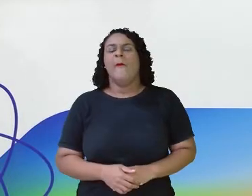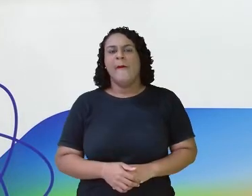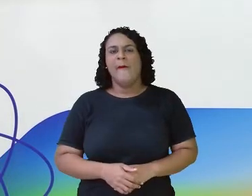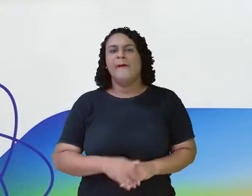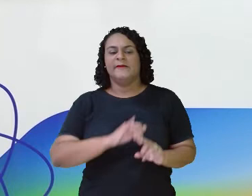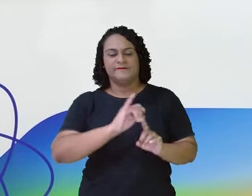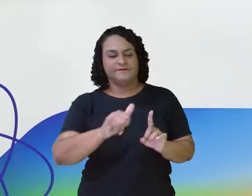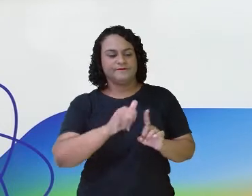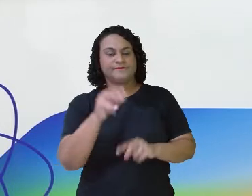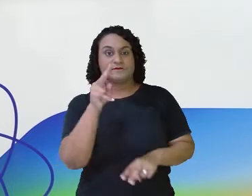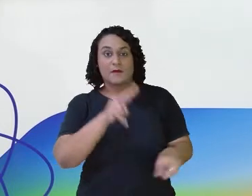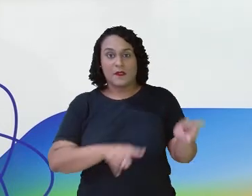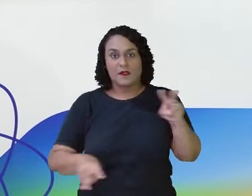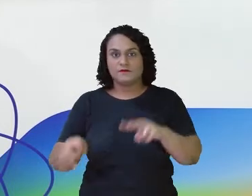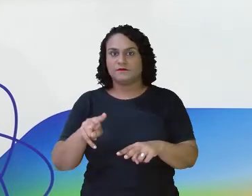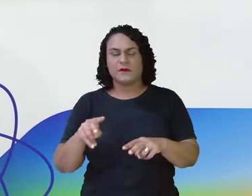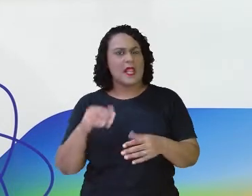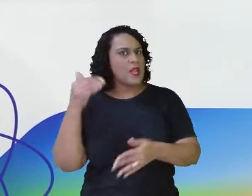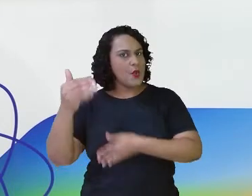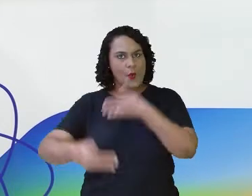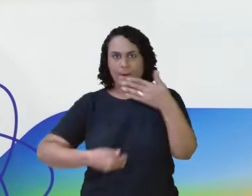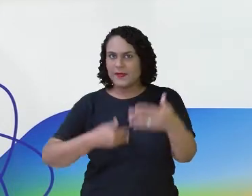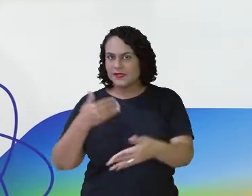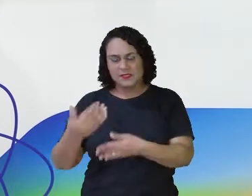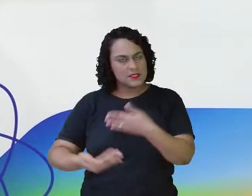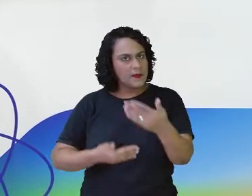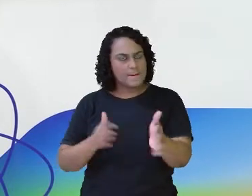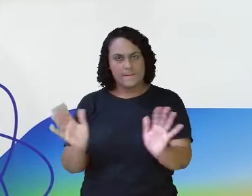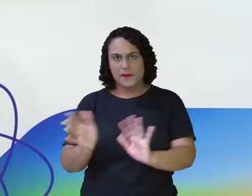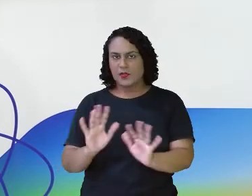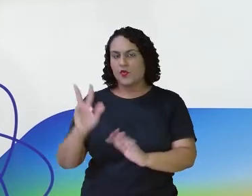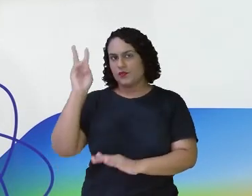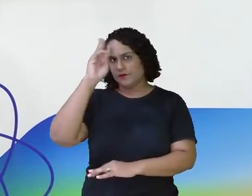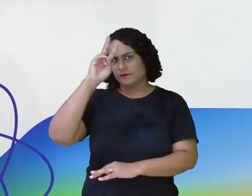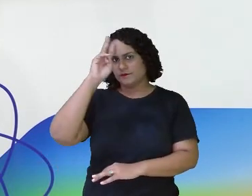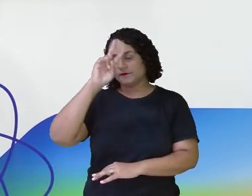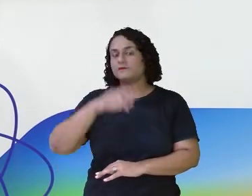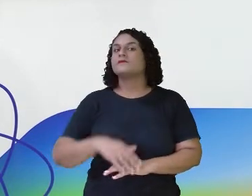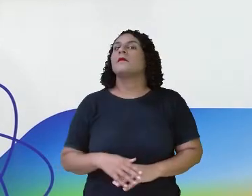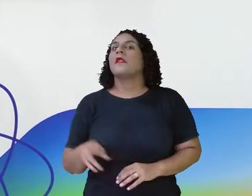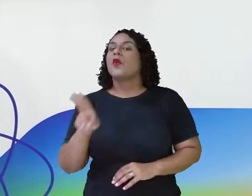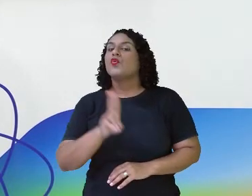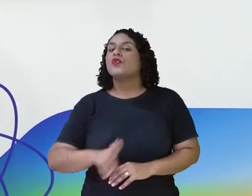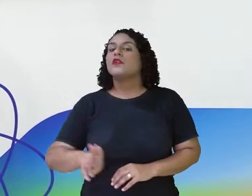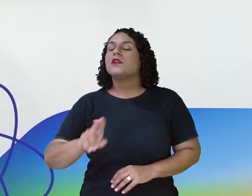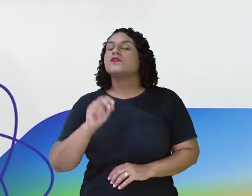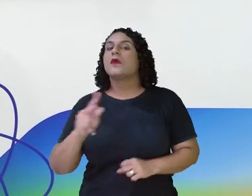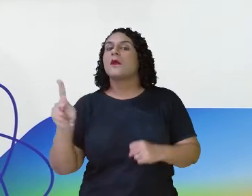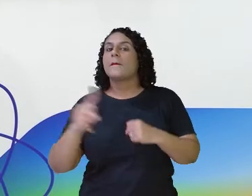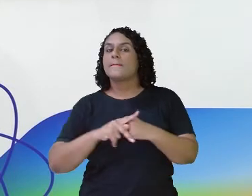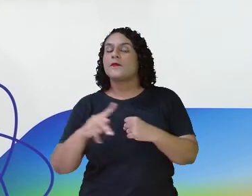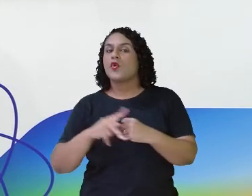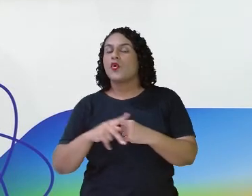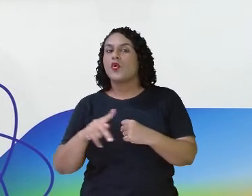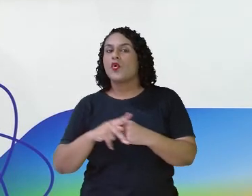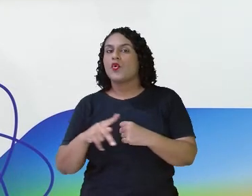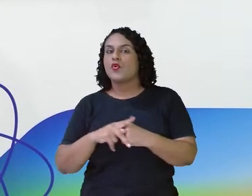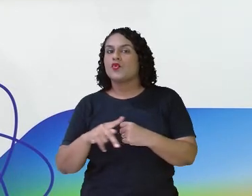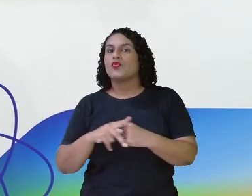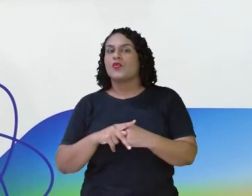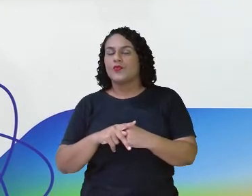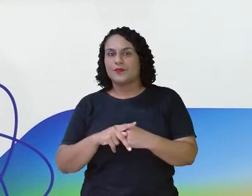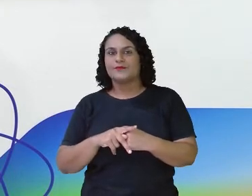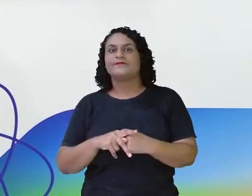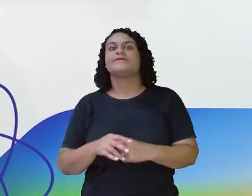observador, como ele não está na história, ele não participa, ele usa o pronome que eu falei ontem, lembra? Na terceira pessoa do singular